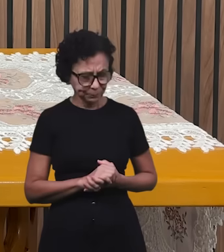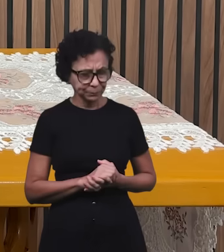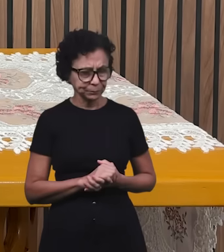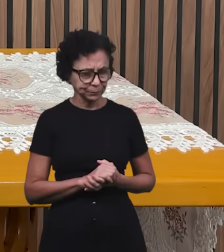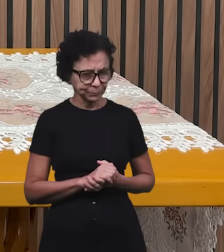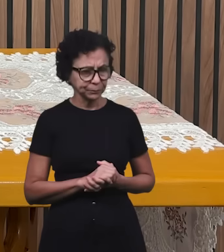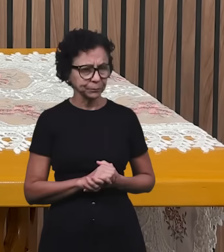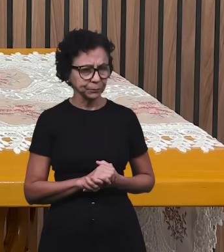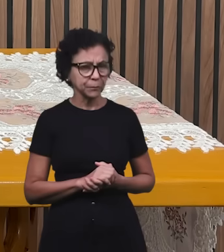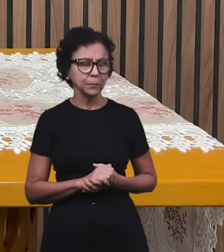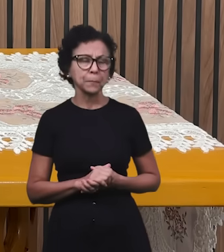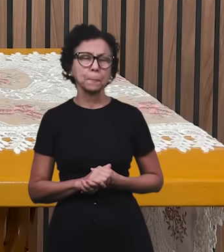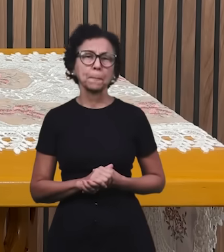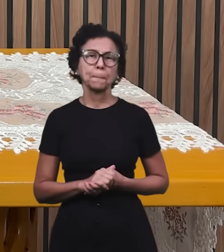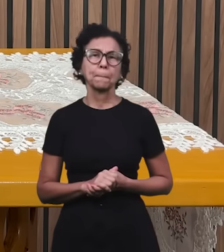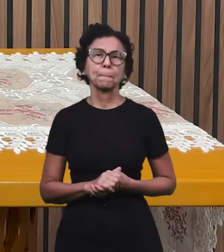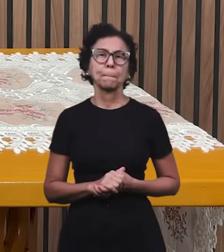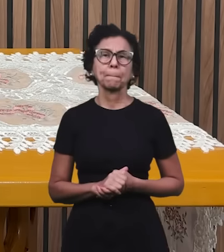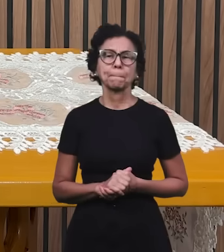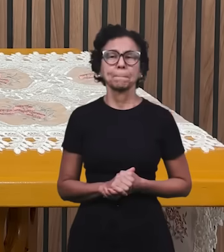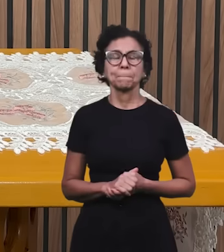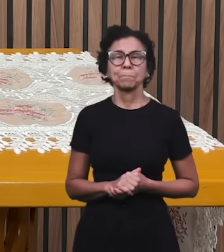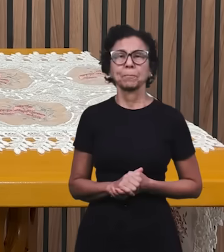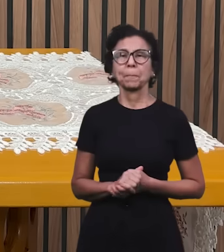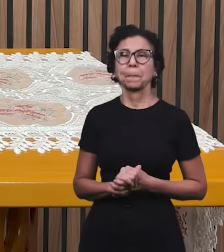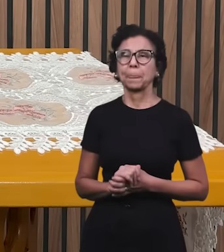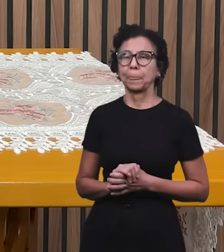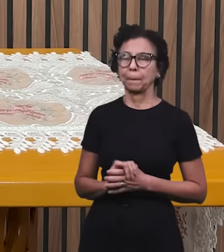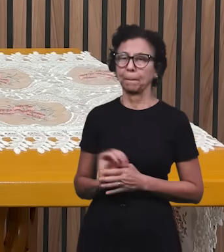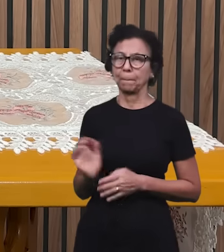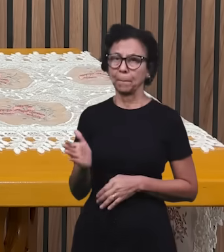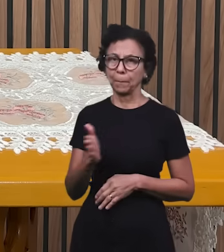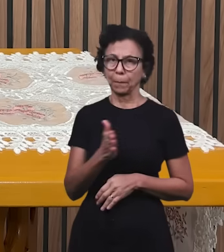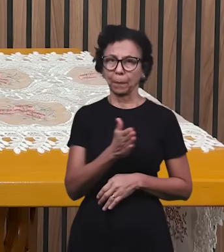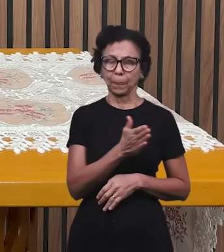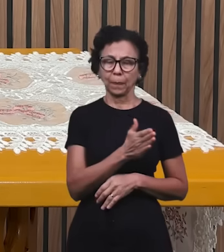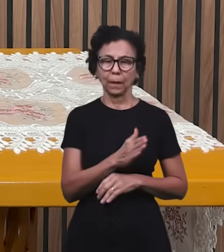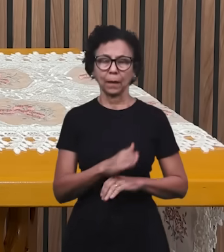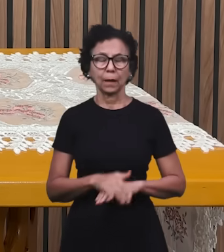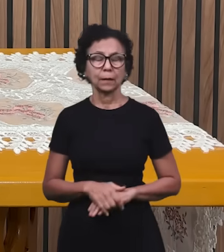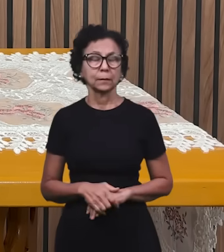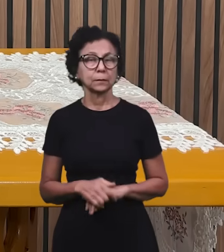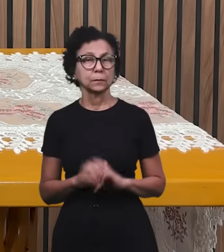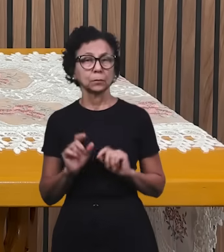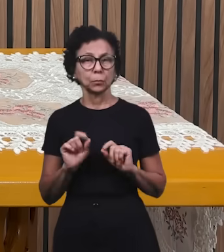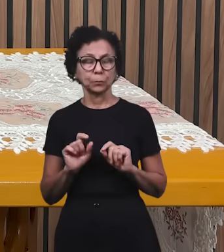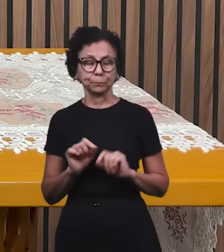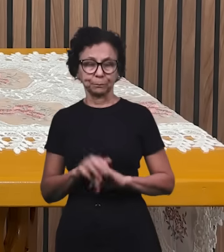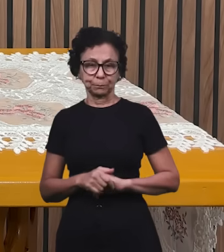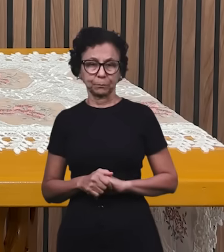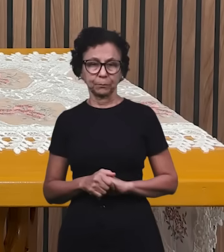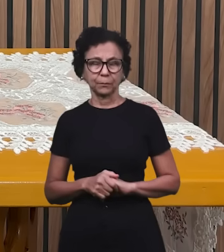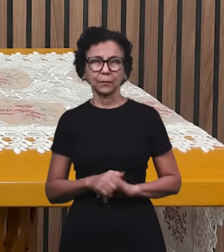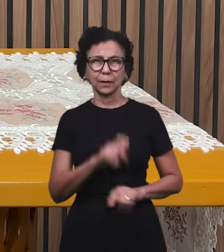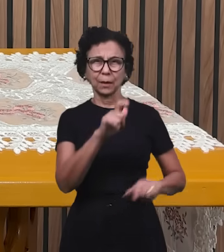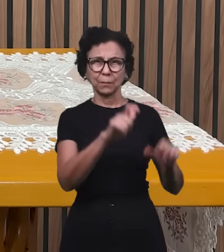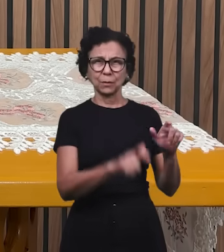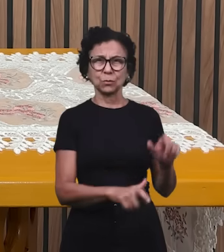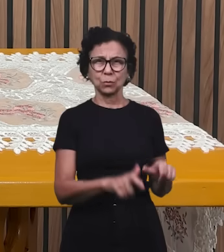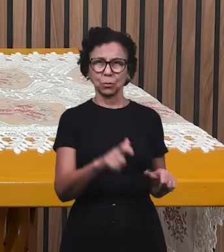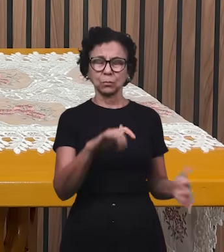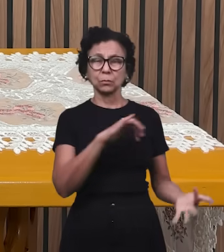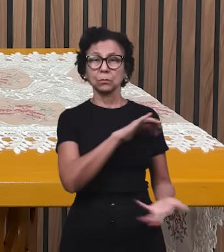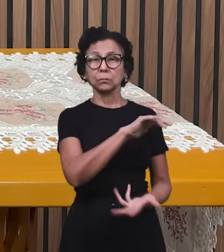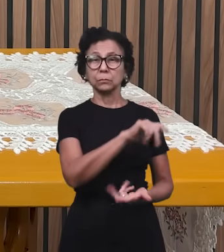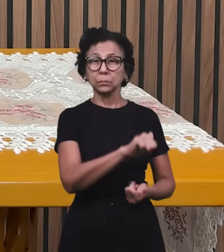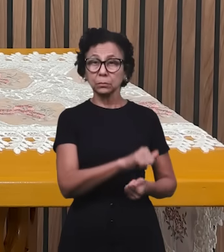irmãos, que o mundo hoje se encontra dessa maneira. Há uma